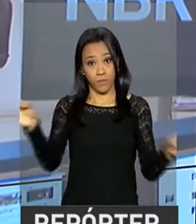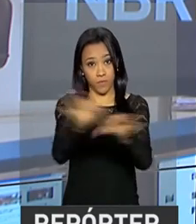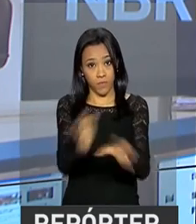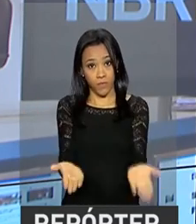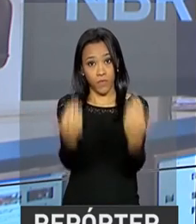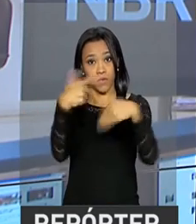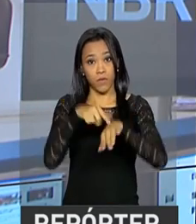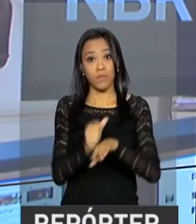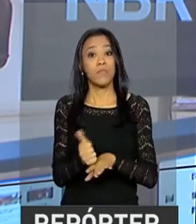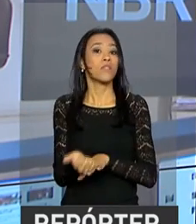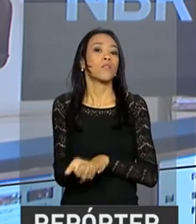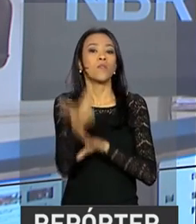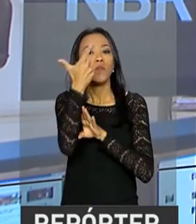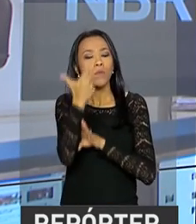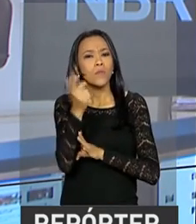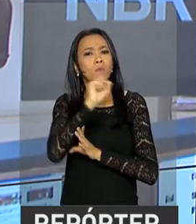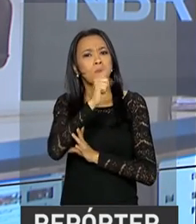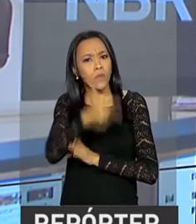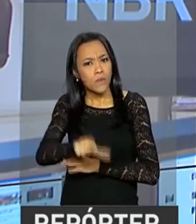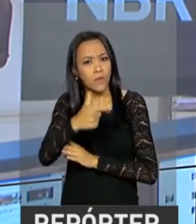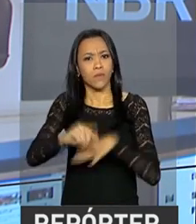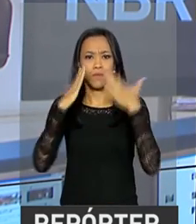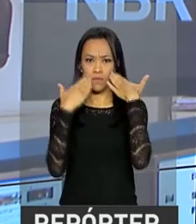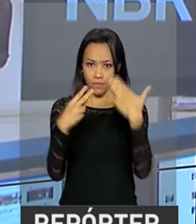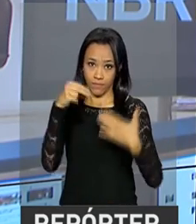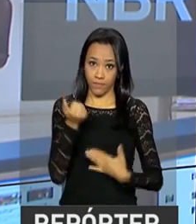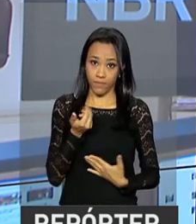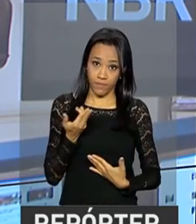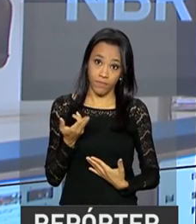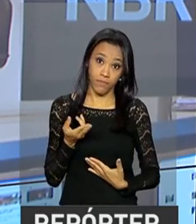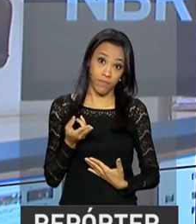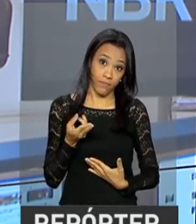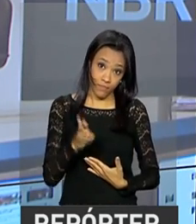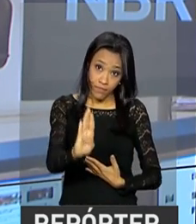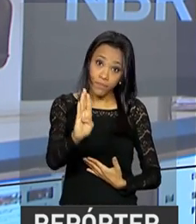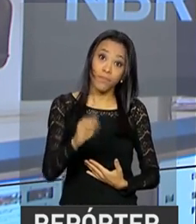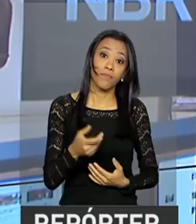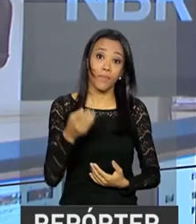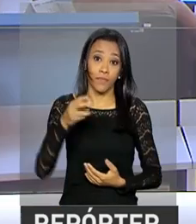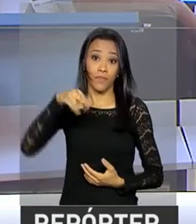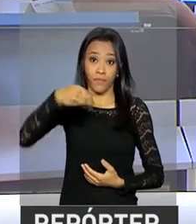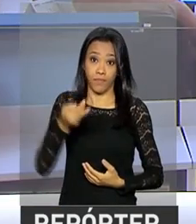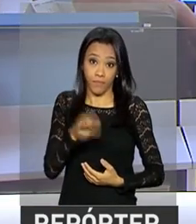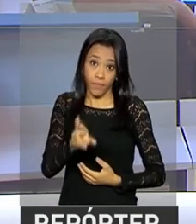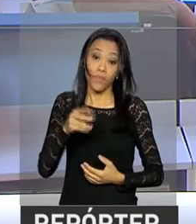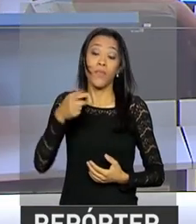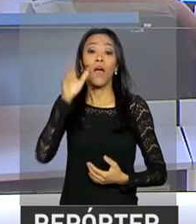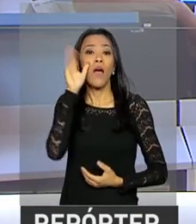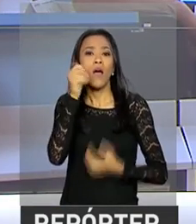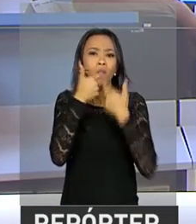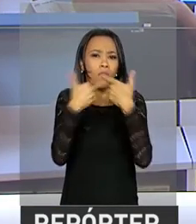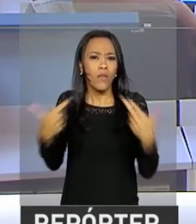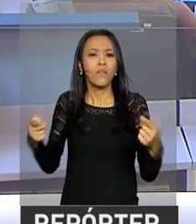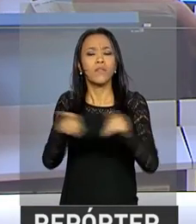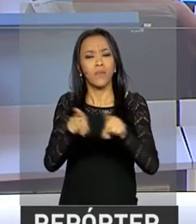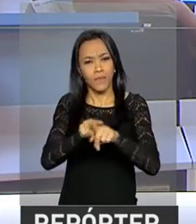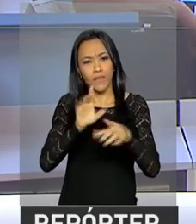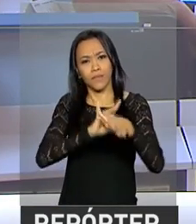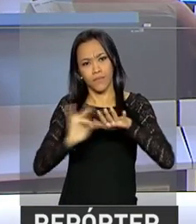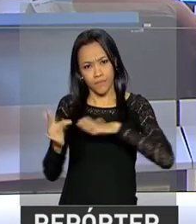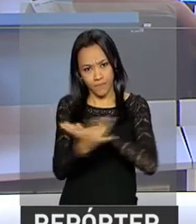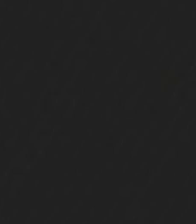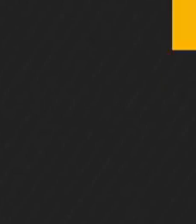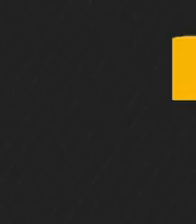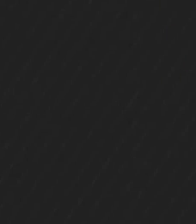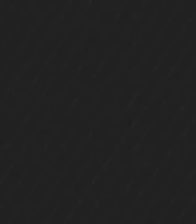aqui voltamos ao meio-dia na próxima edição do repórter nbr acompanhe as novidades também em nossas redes